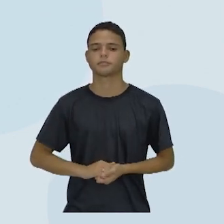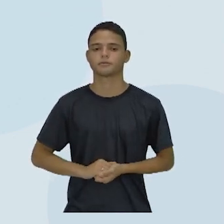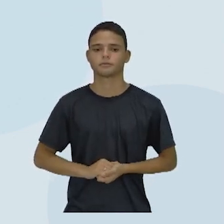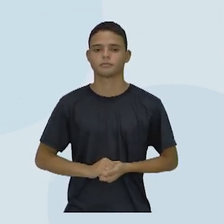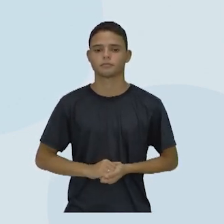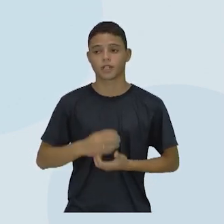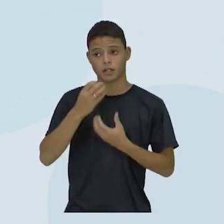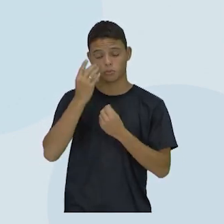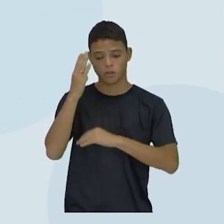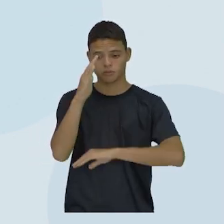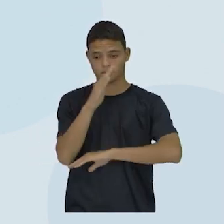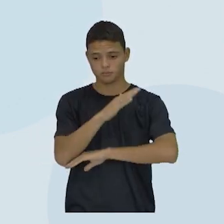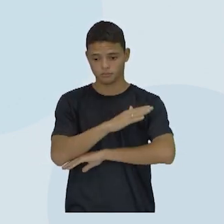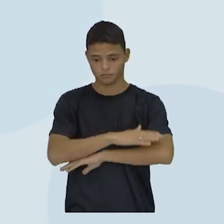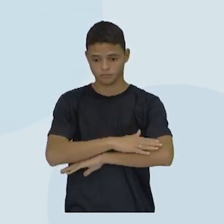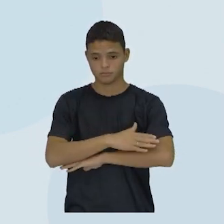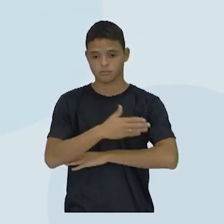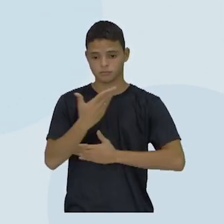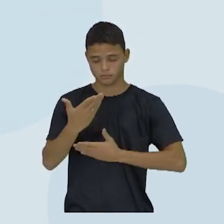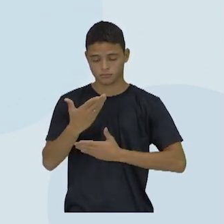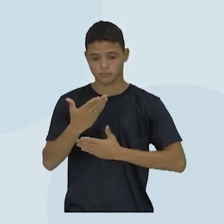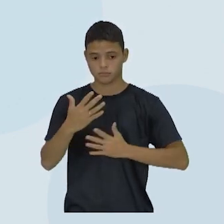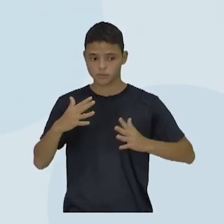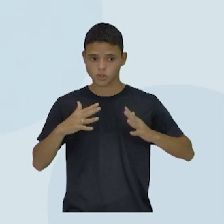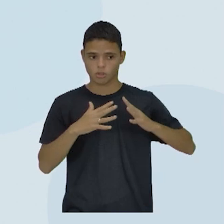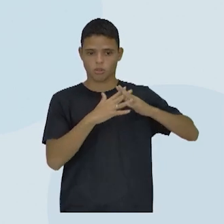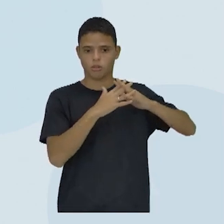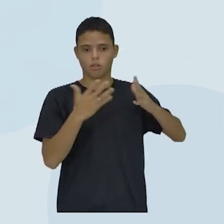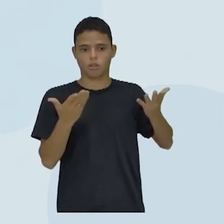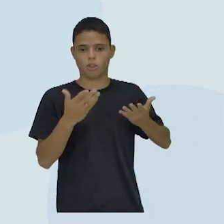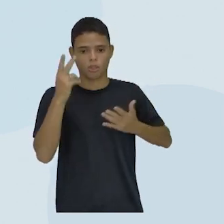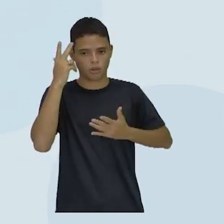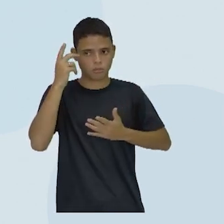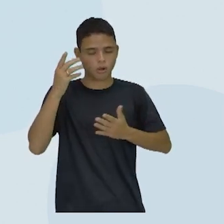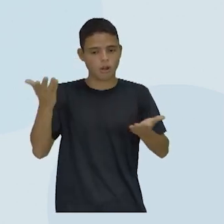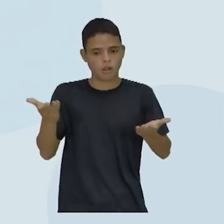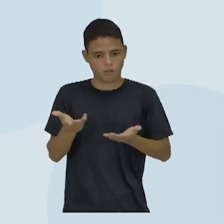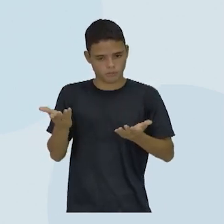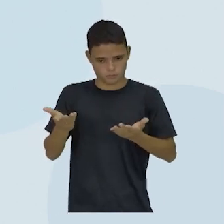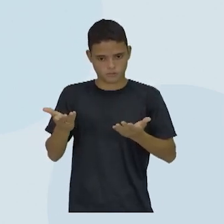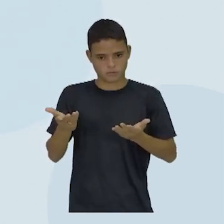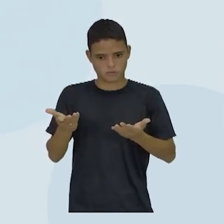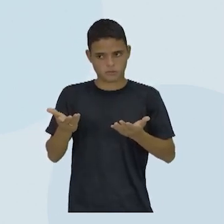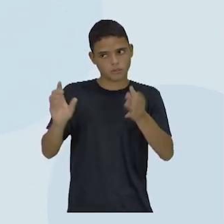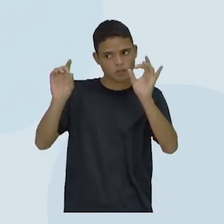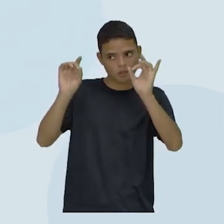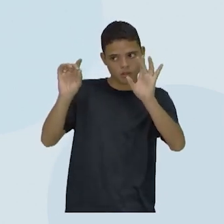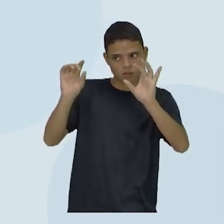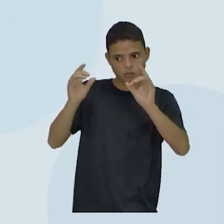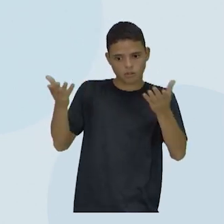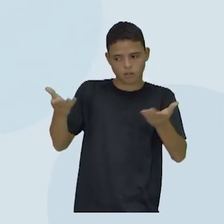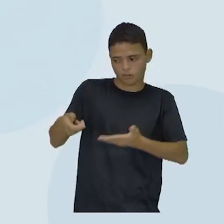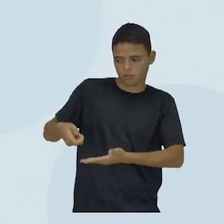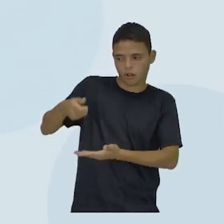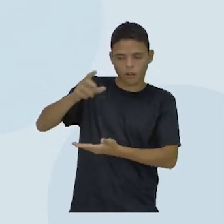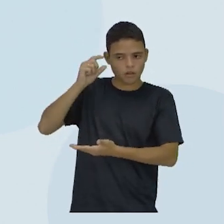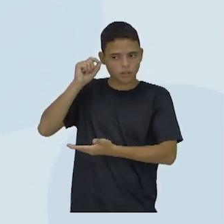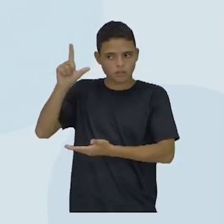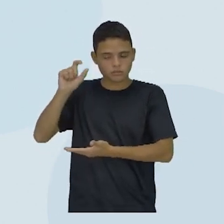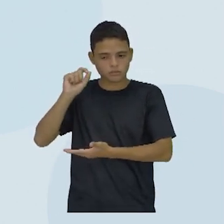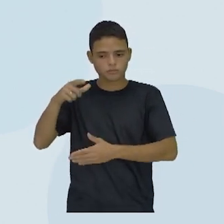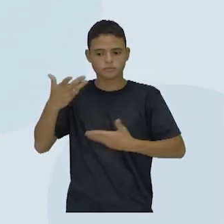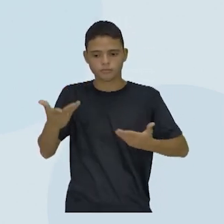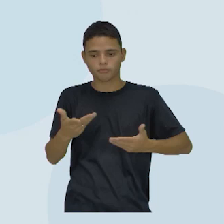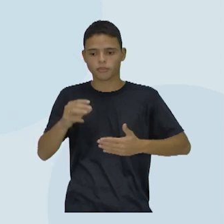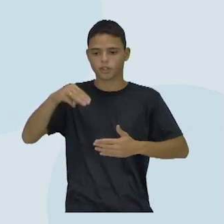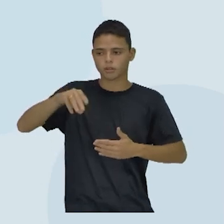Boa tarde. Interrompemos nossa programação normal, agora, em edição extraordinária em nossa rádio, Hora Mundial